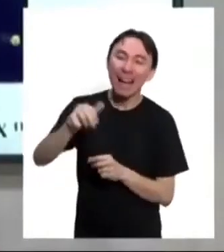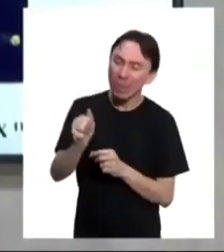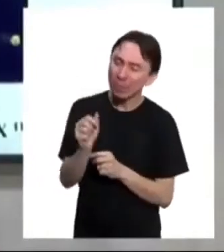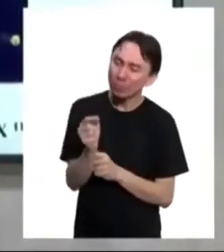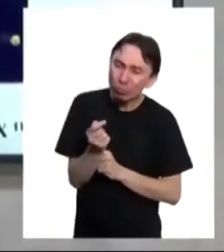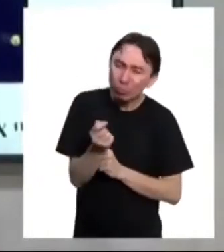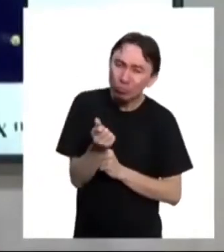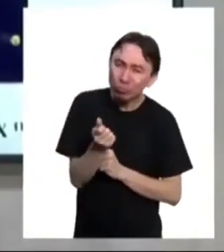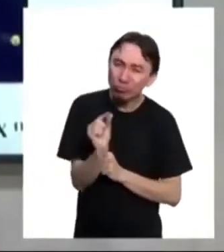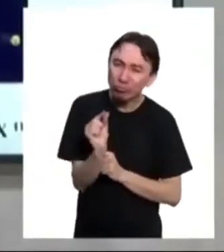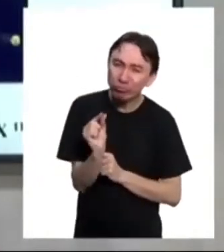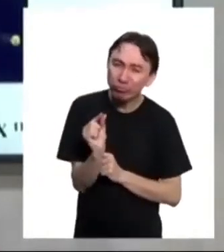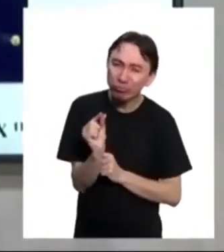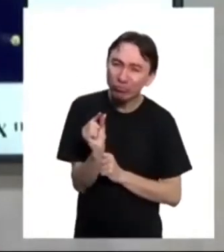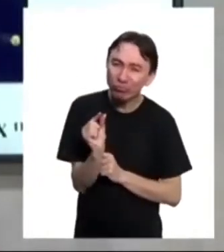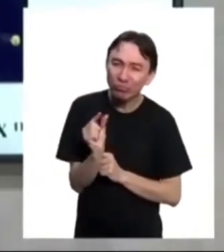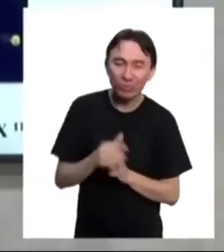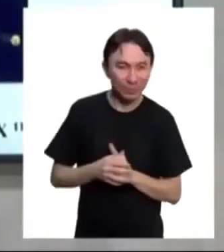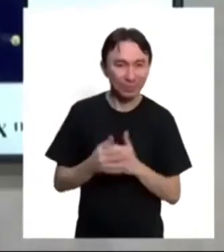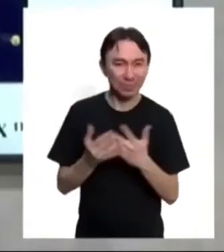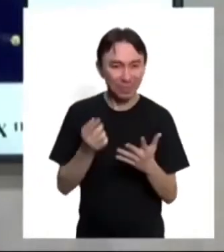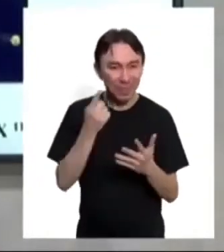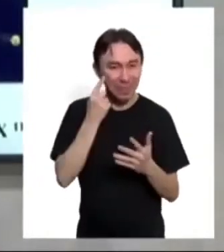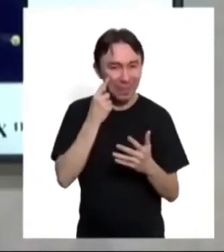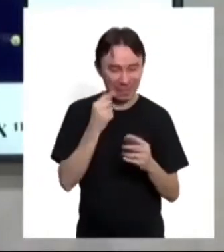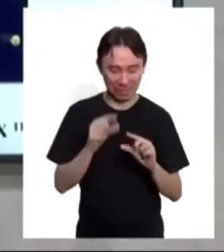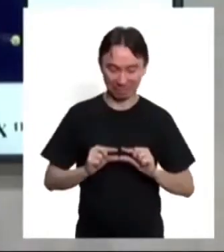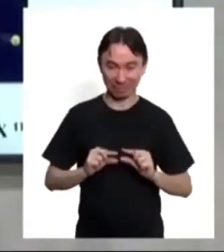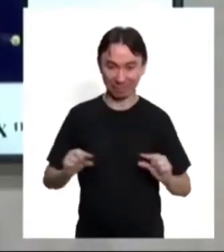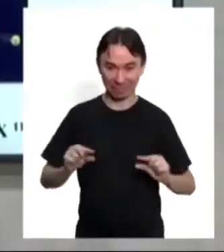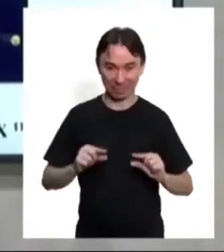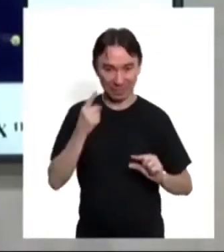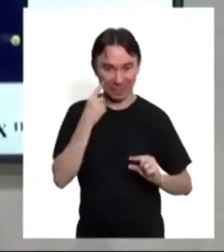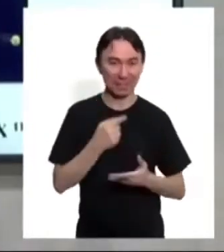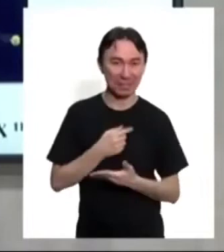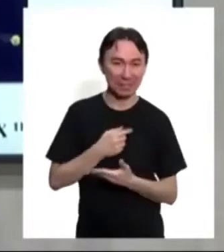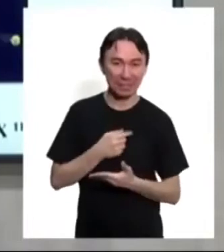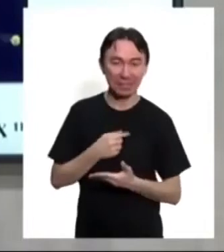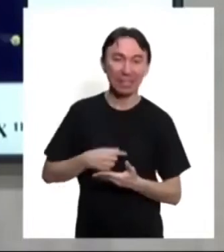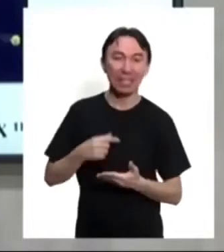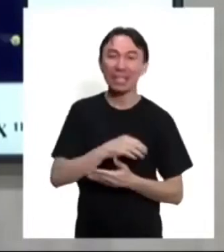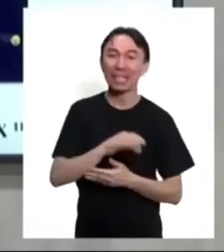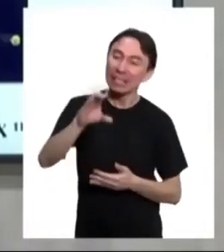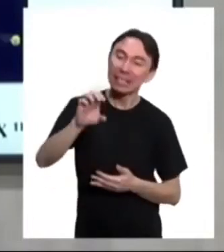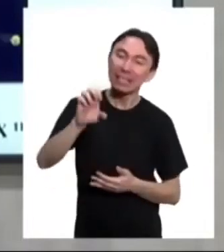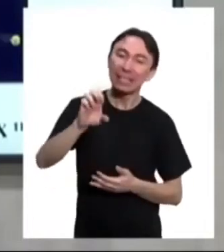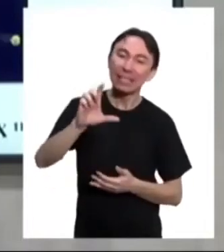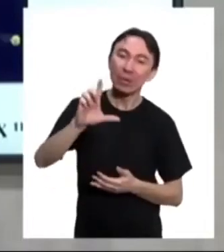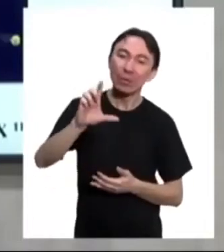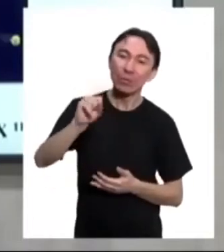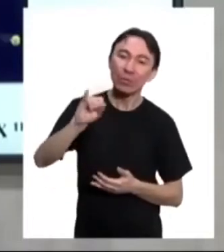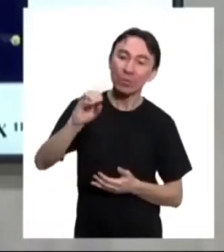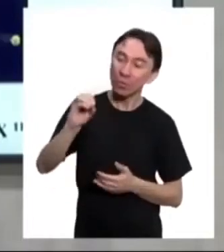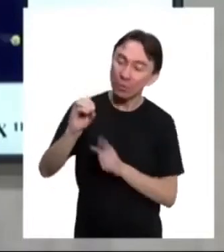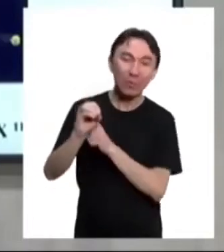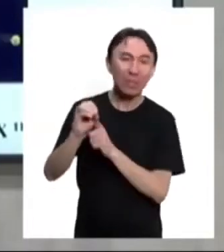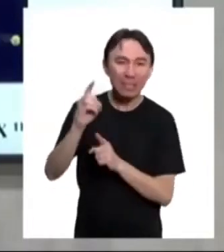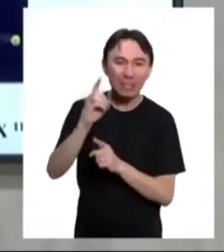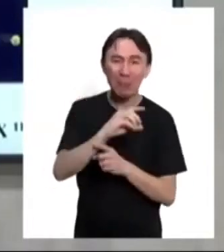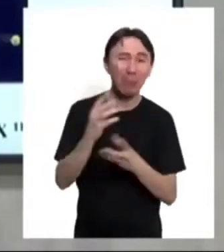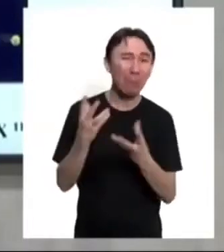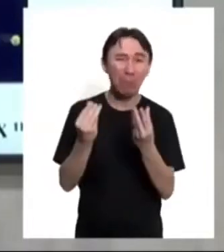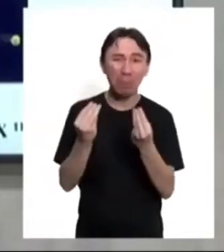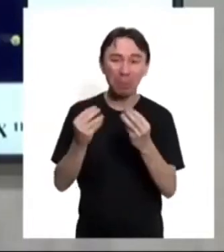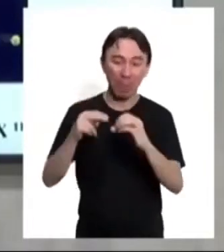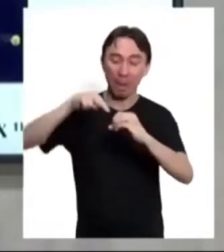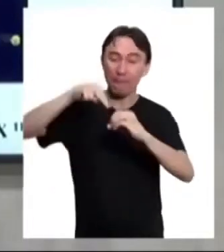que interessante esta reação aqui embaixo. O césio foi bombardeado com nêutrons. Olha só, o